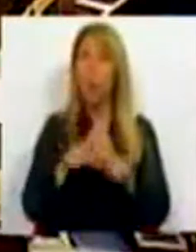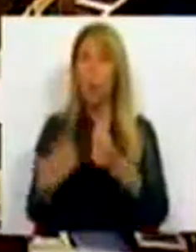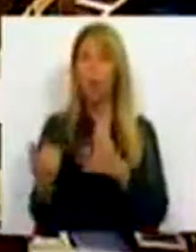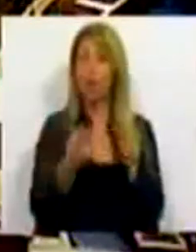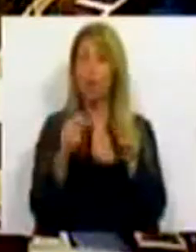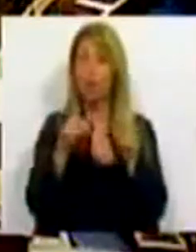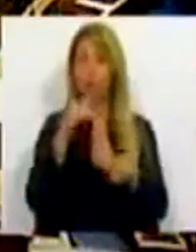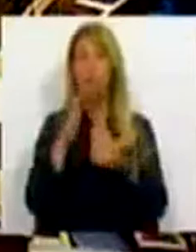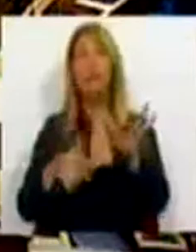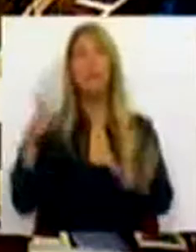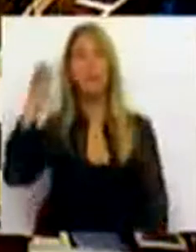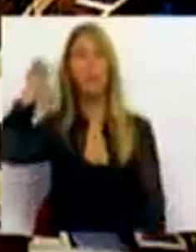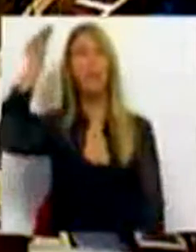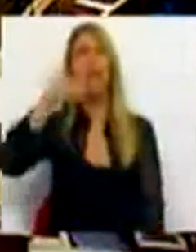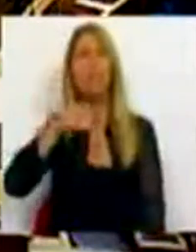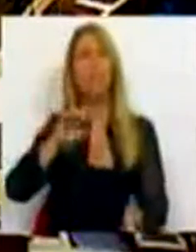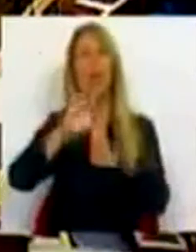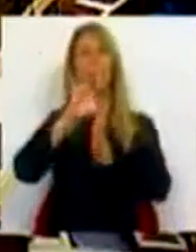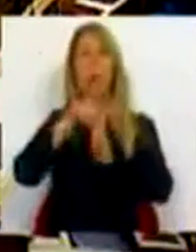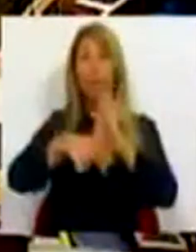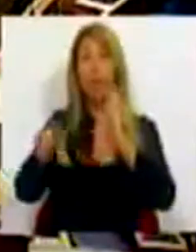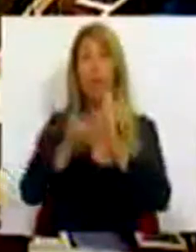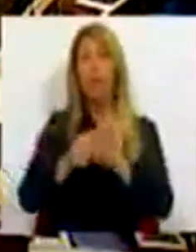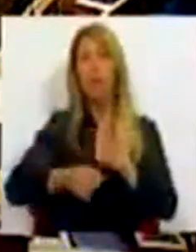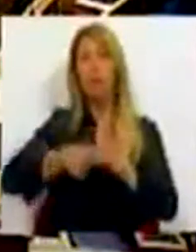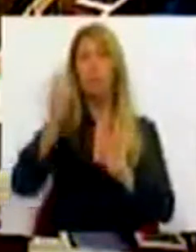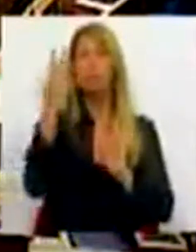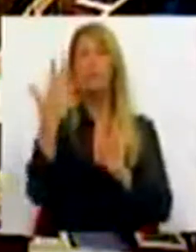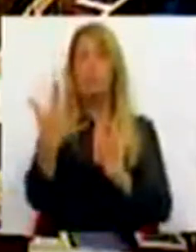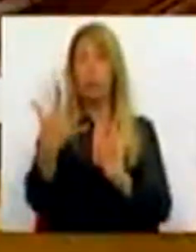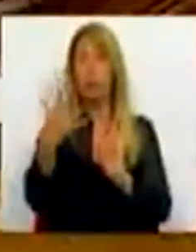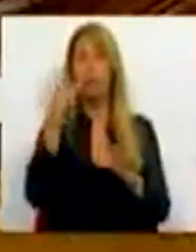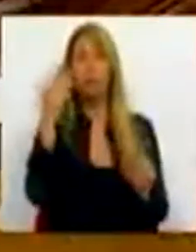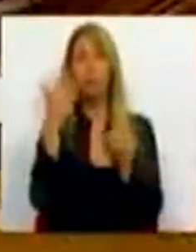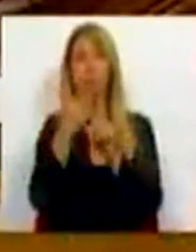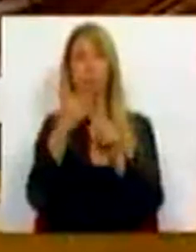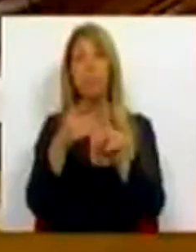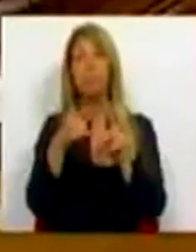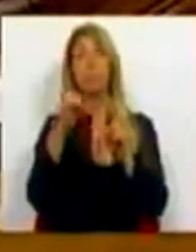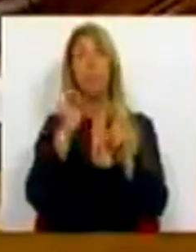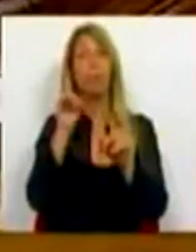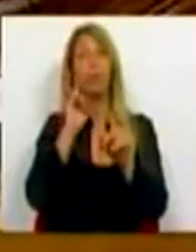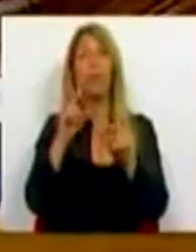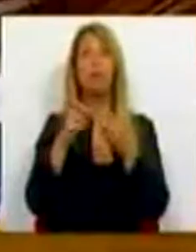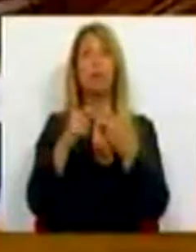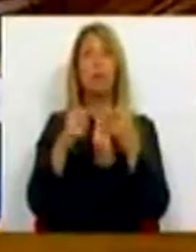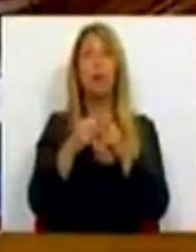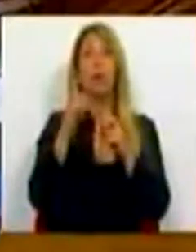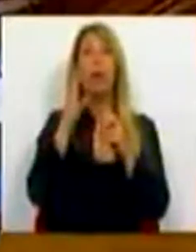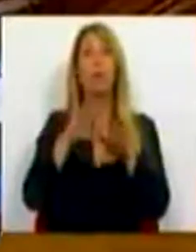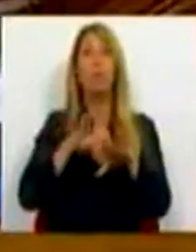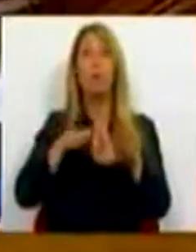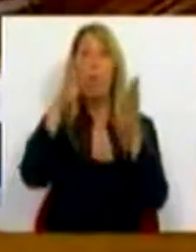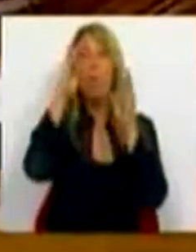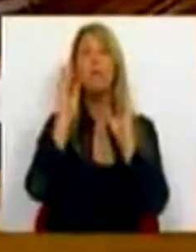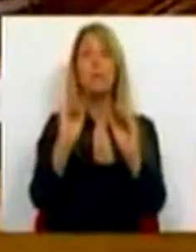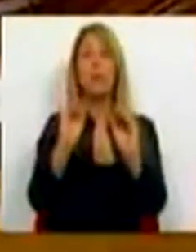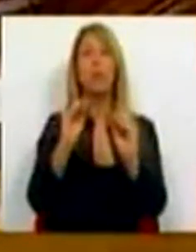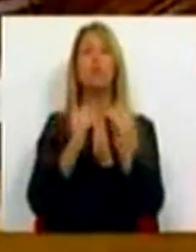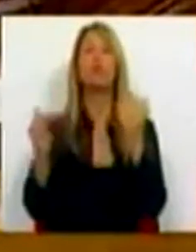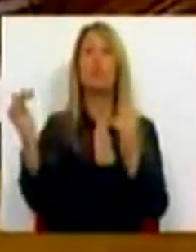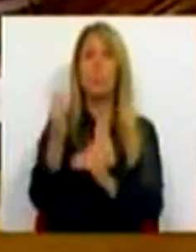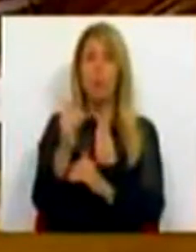na Assembleia da República 5 projetos de lei que se debruçam sobre importantes problemáticas do ensino superior. O Partido